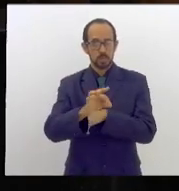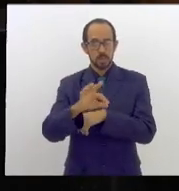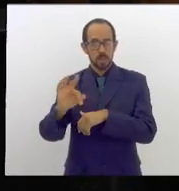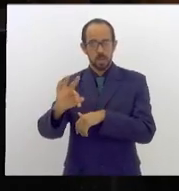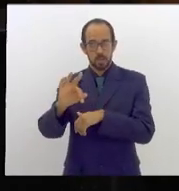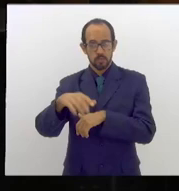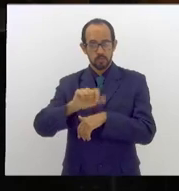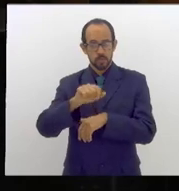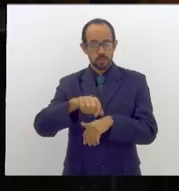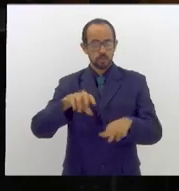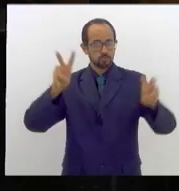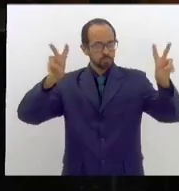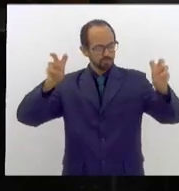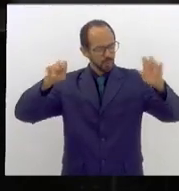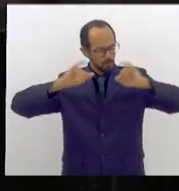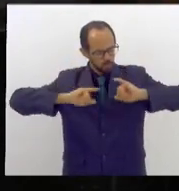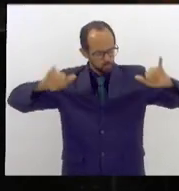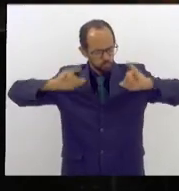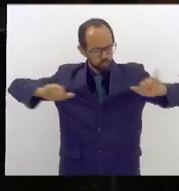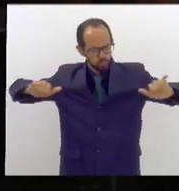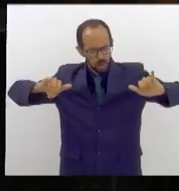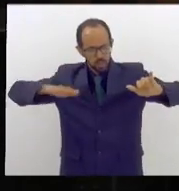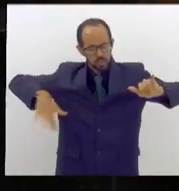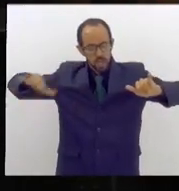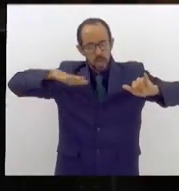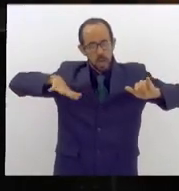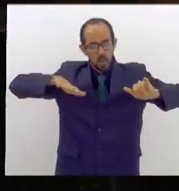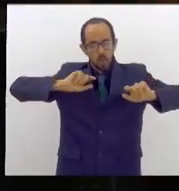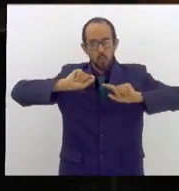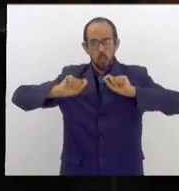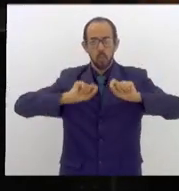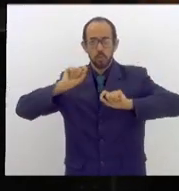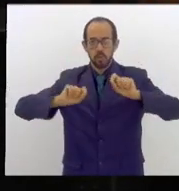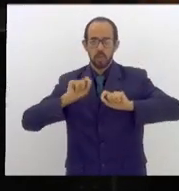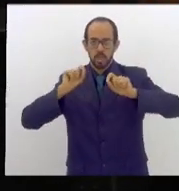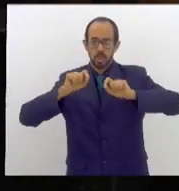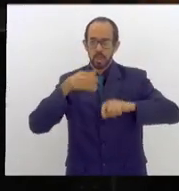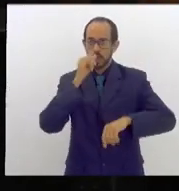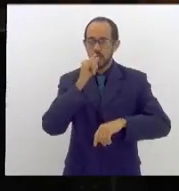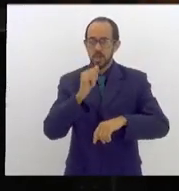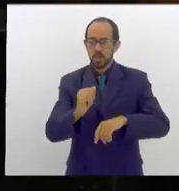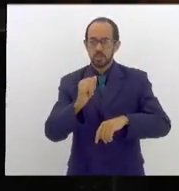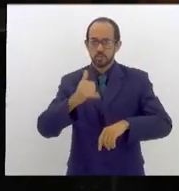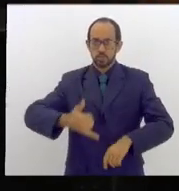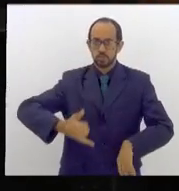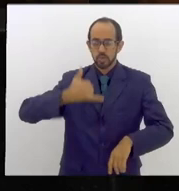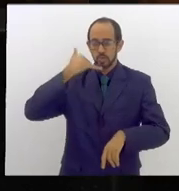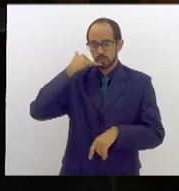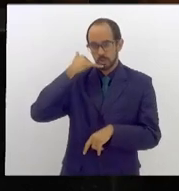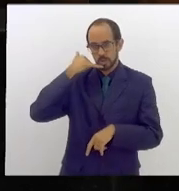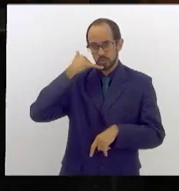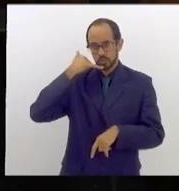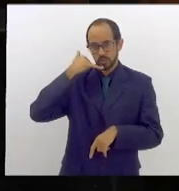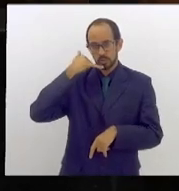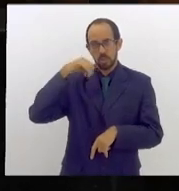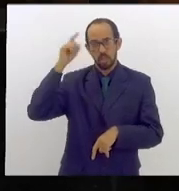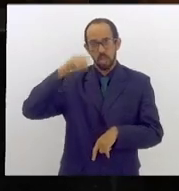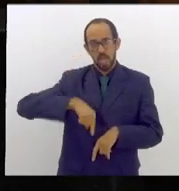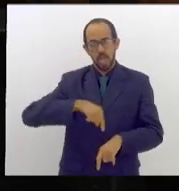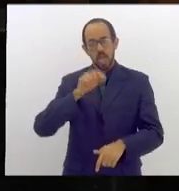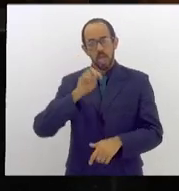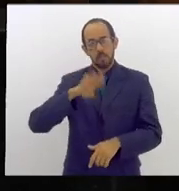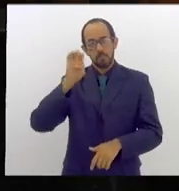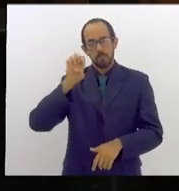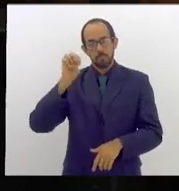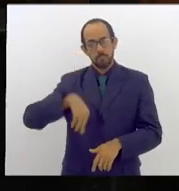de repercussão geral que energia Itália comunicações era bem